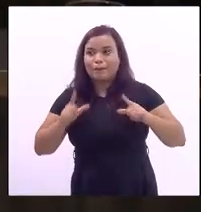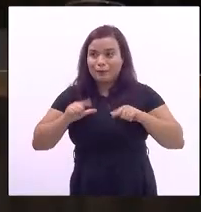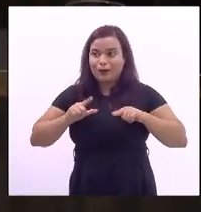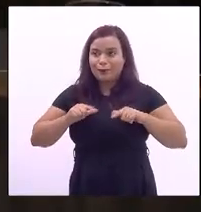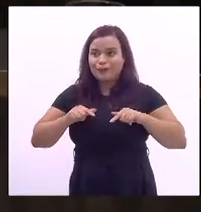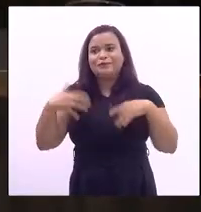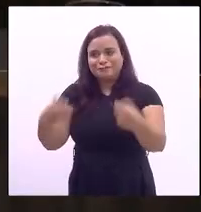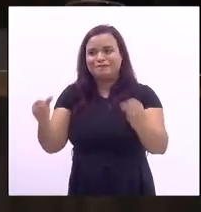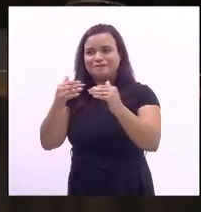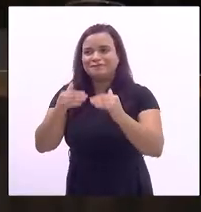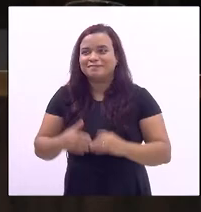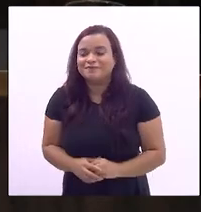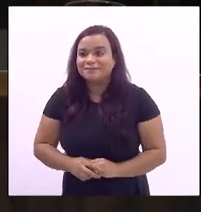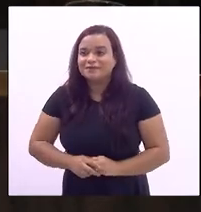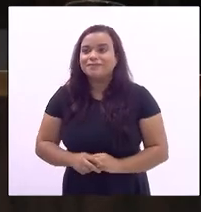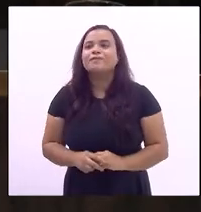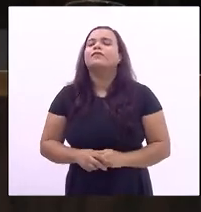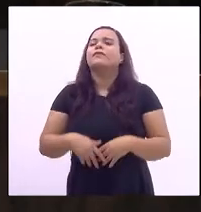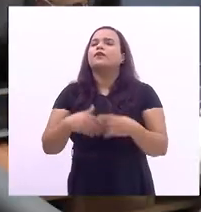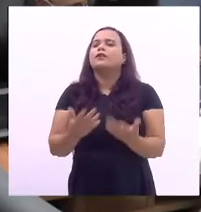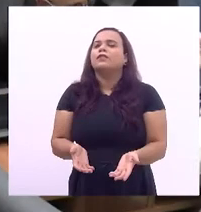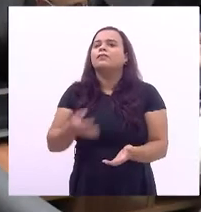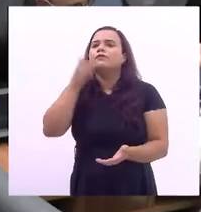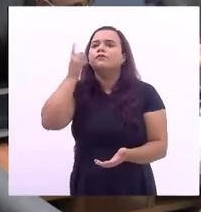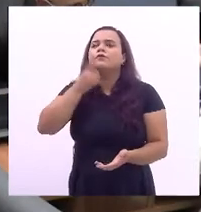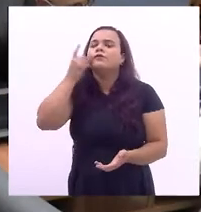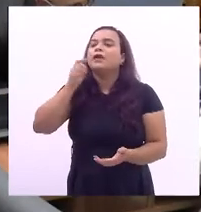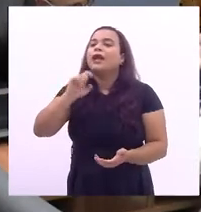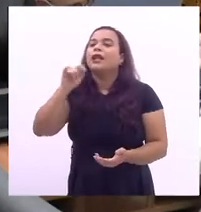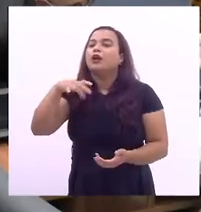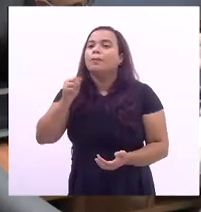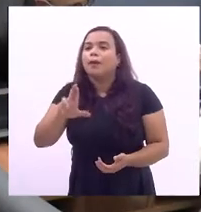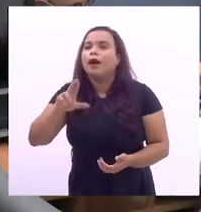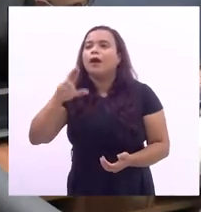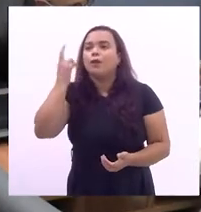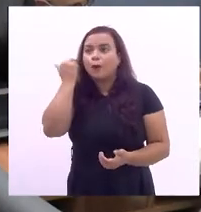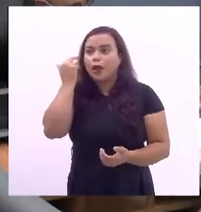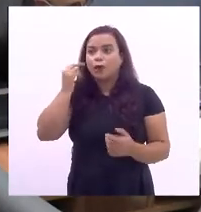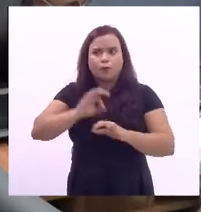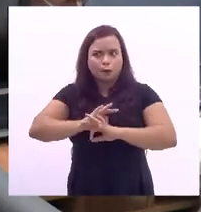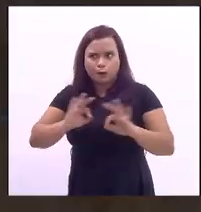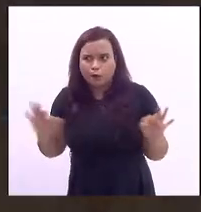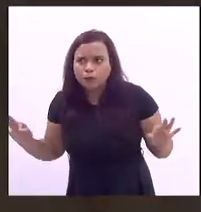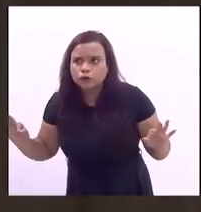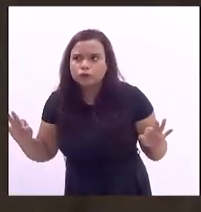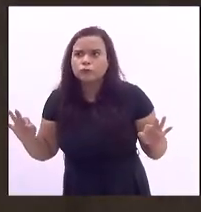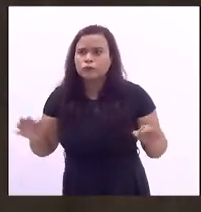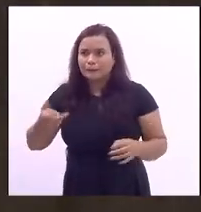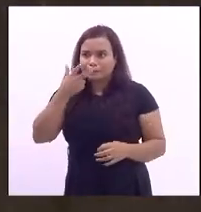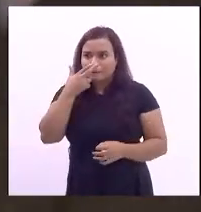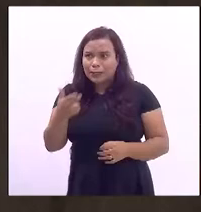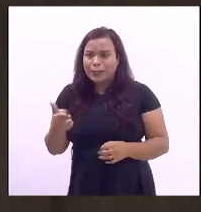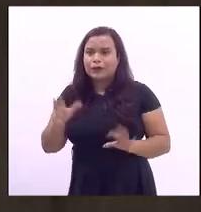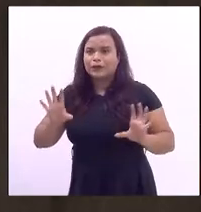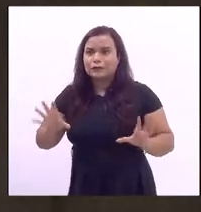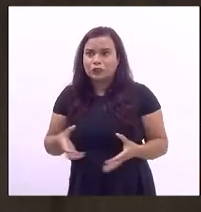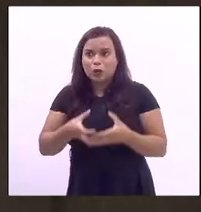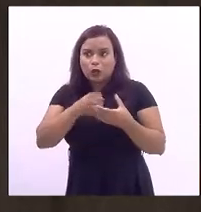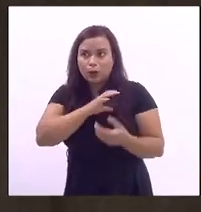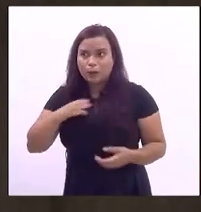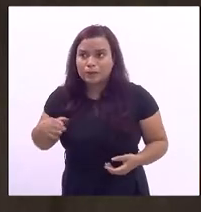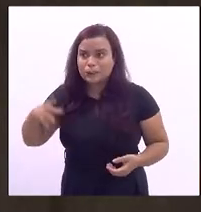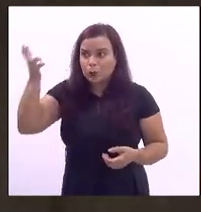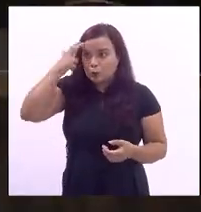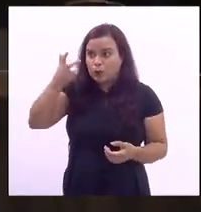comissão de Cultura Deputado ele Omar coêlho Ótimo vou que parece que a comissão de Cultura parece que não